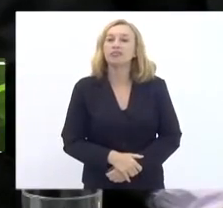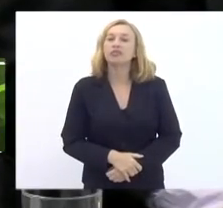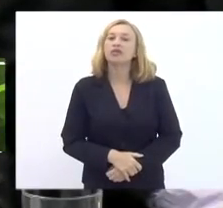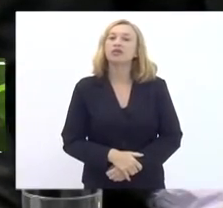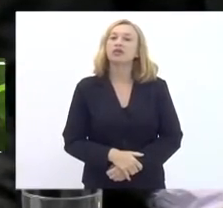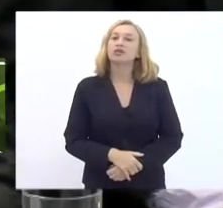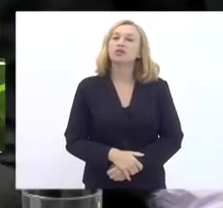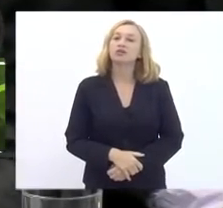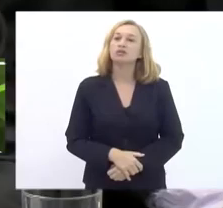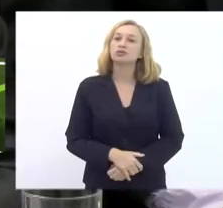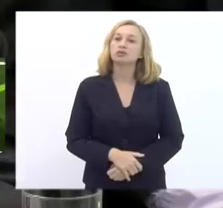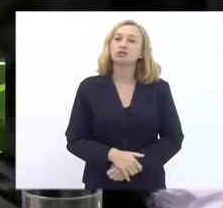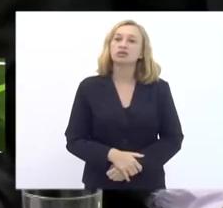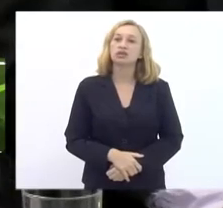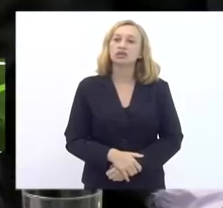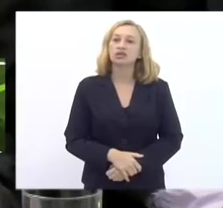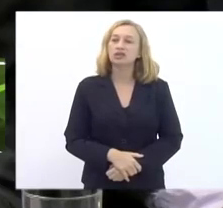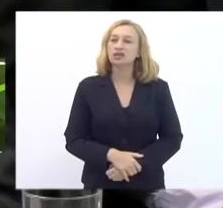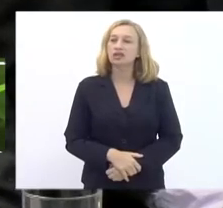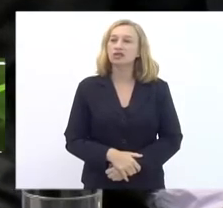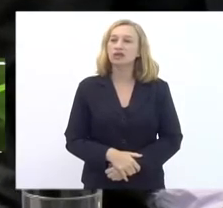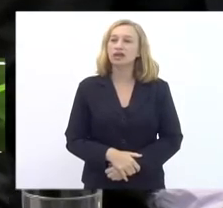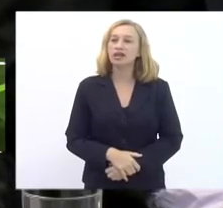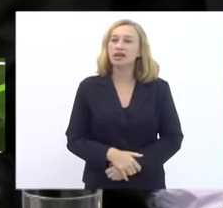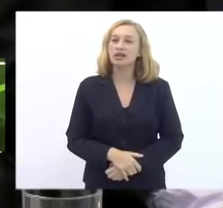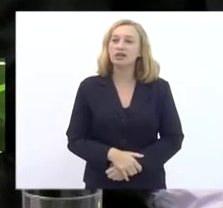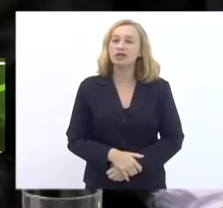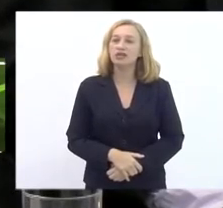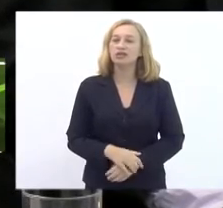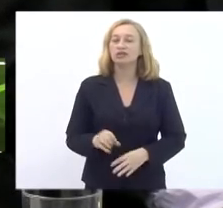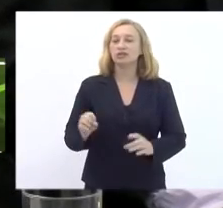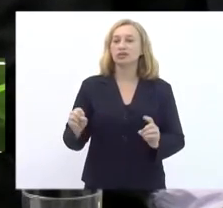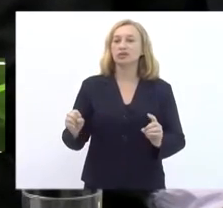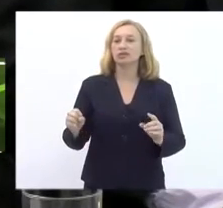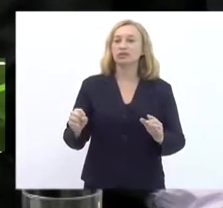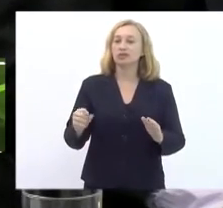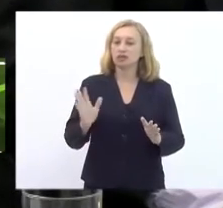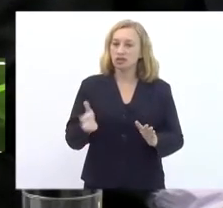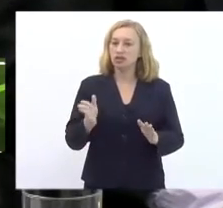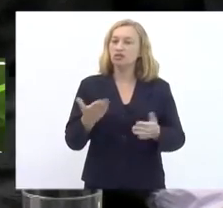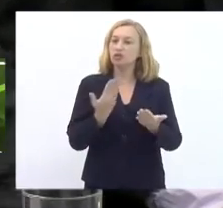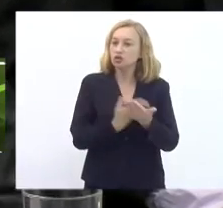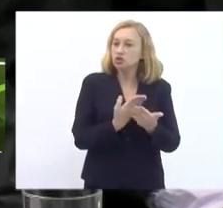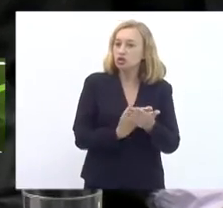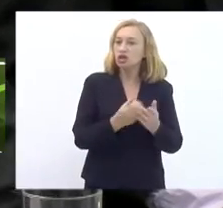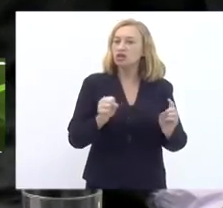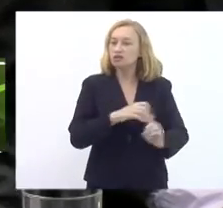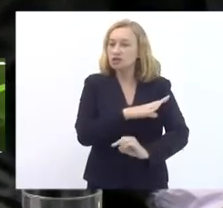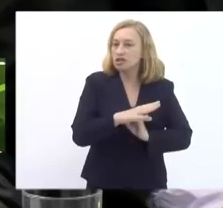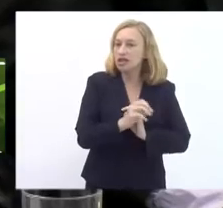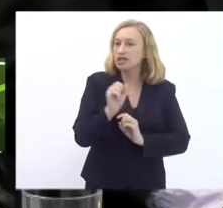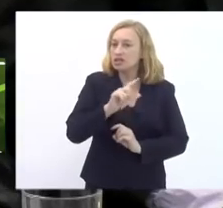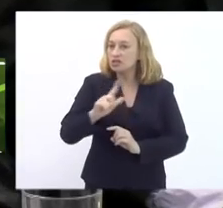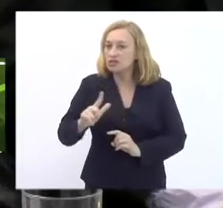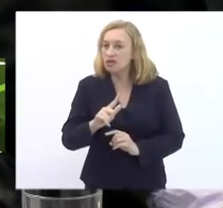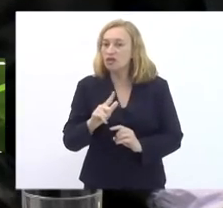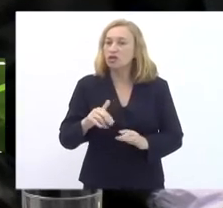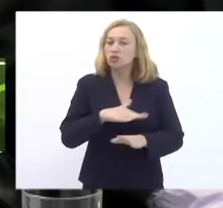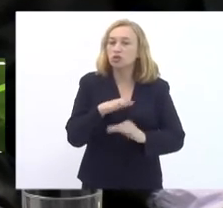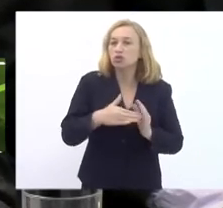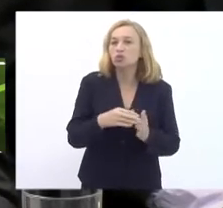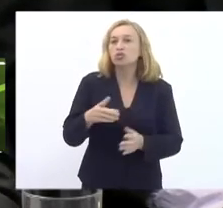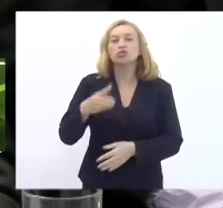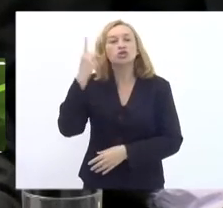até feito essa demanda juntamente com a sociedade civil e ao encontro do que todos os parlamentares